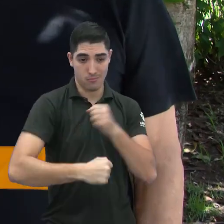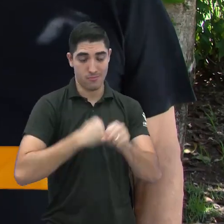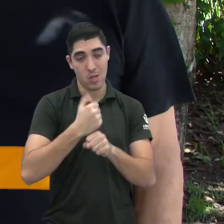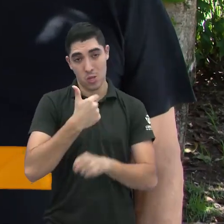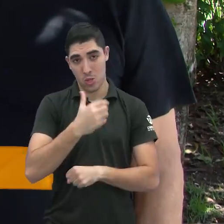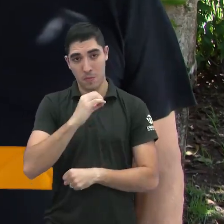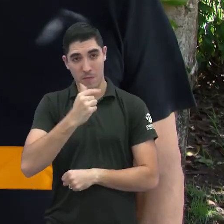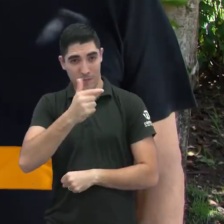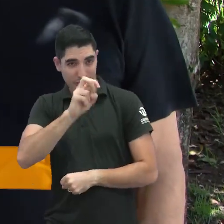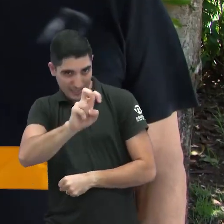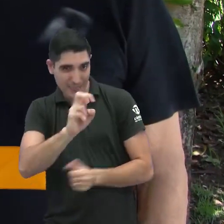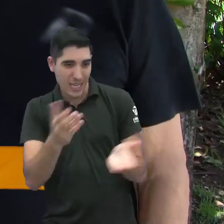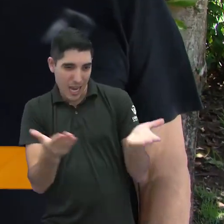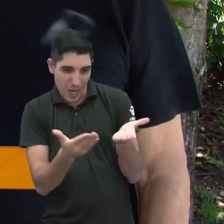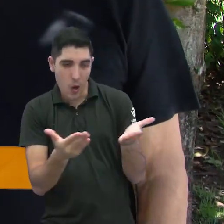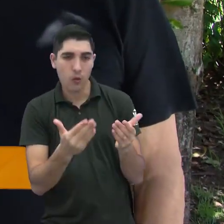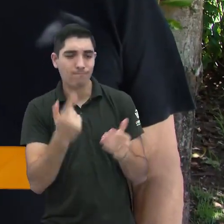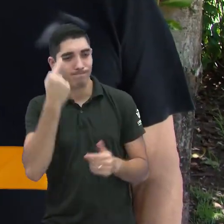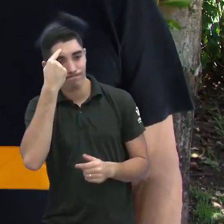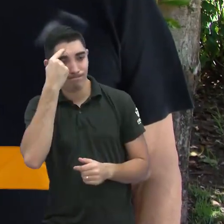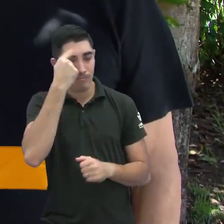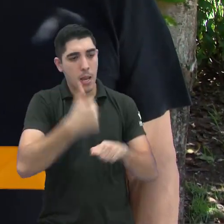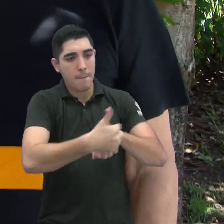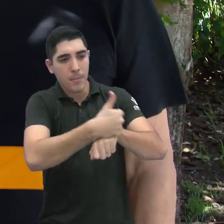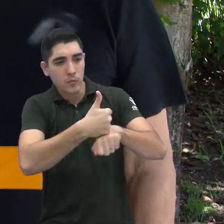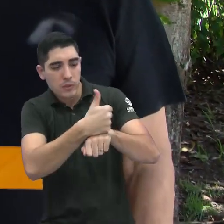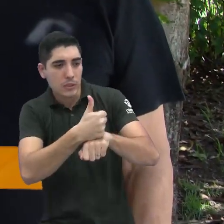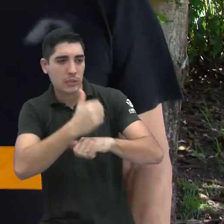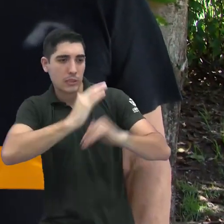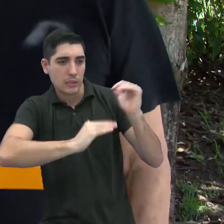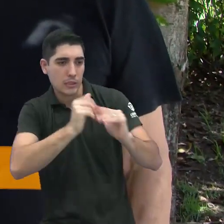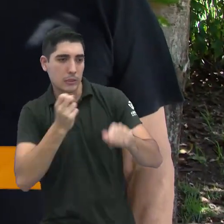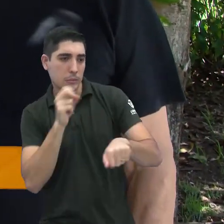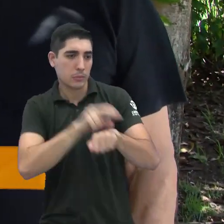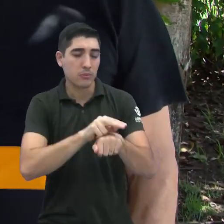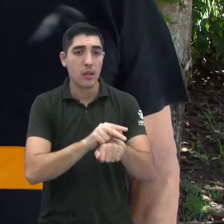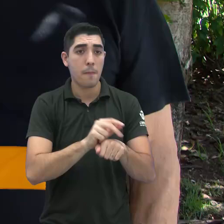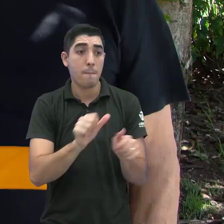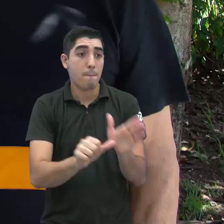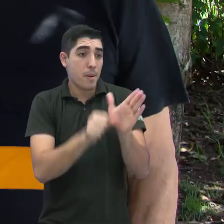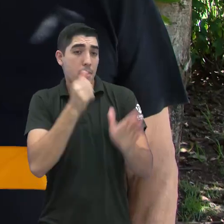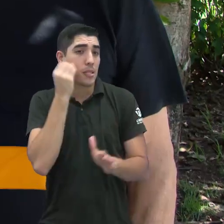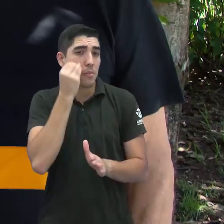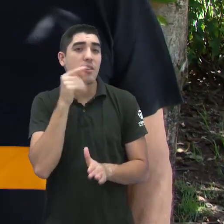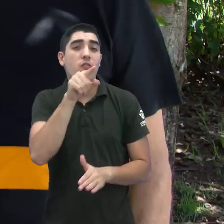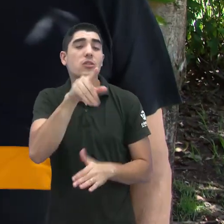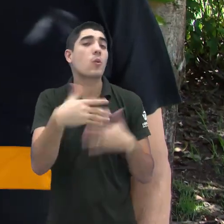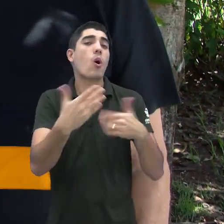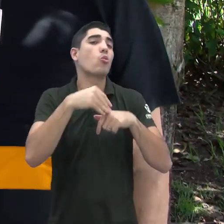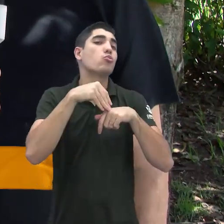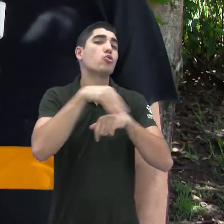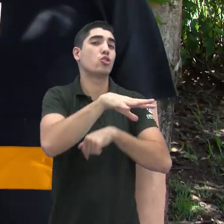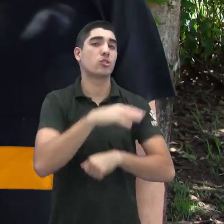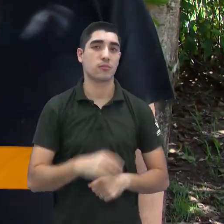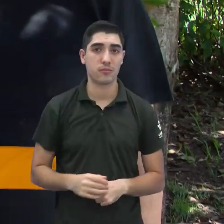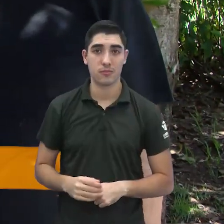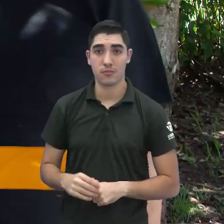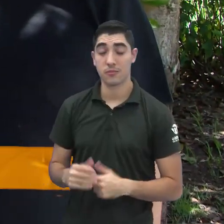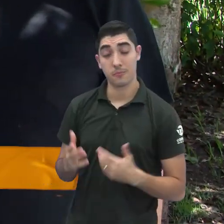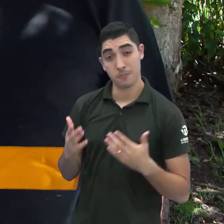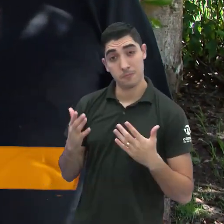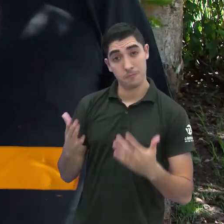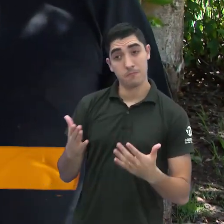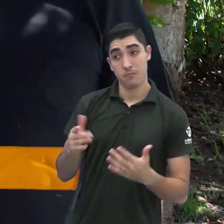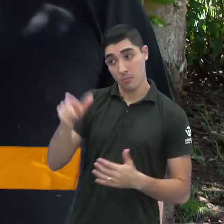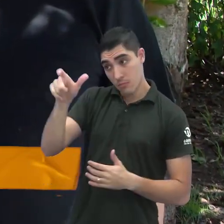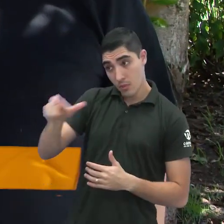aqui, a entrar na profissão, primeiro espaço deles, primeira experiência, que dica que o senhor dá? É